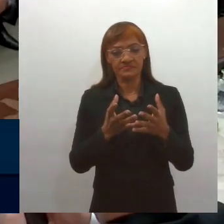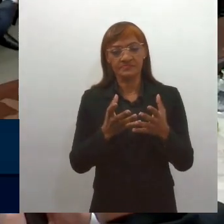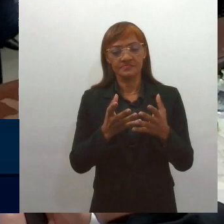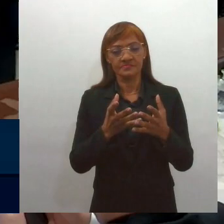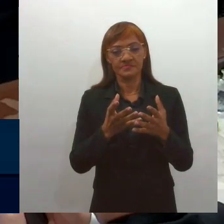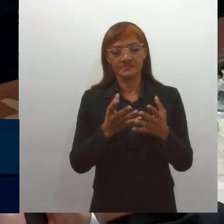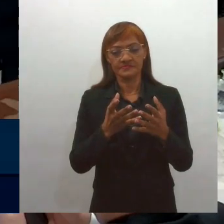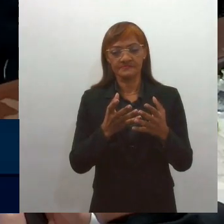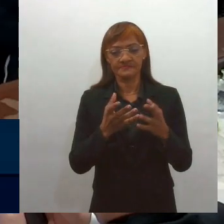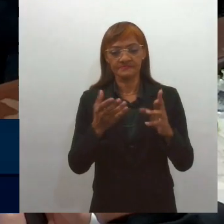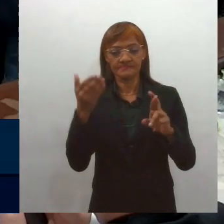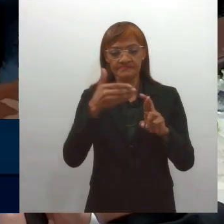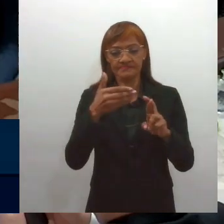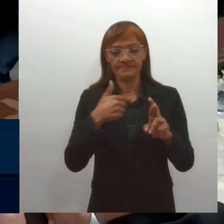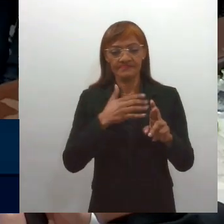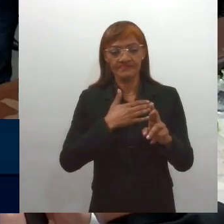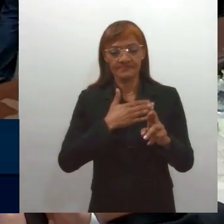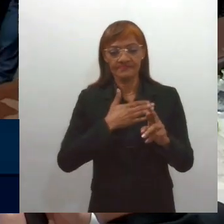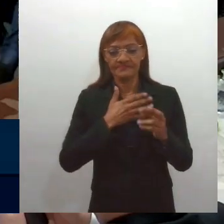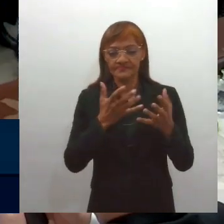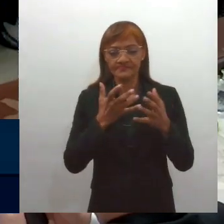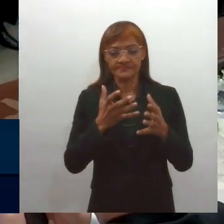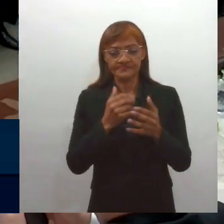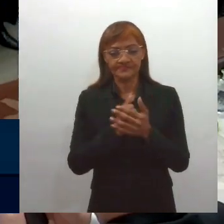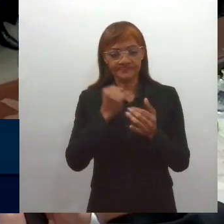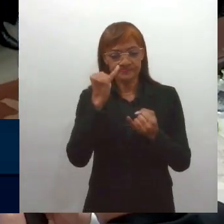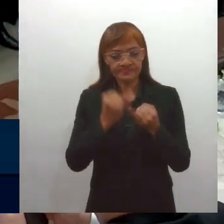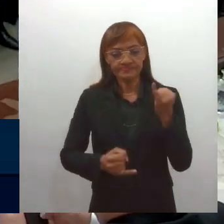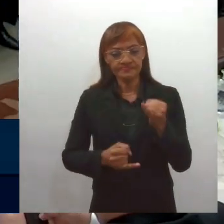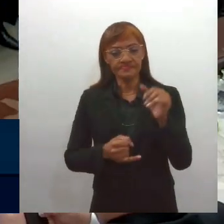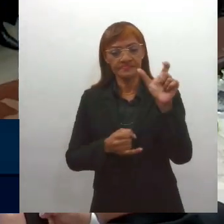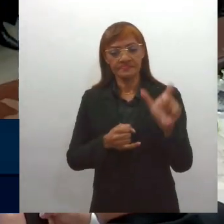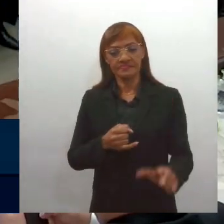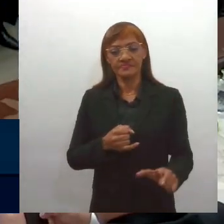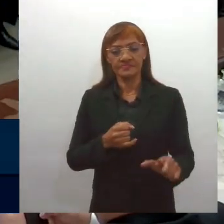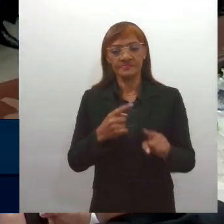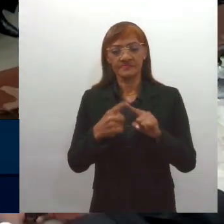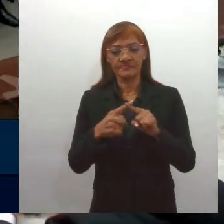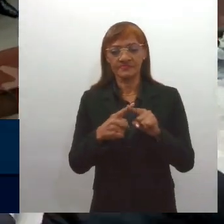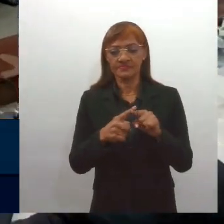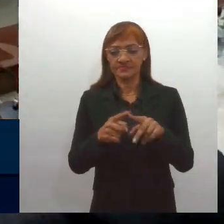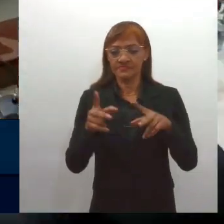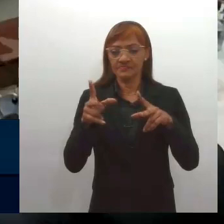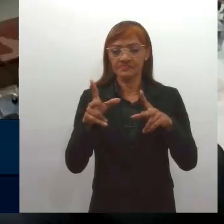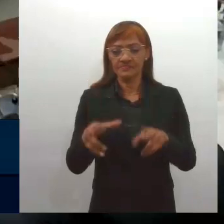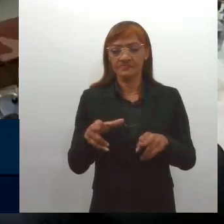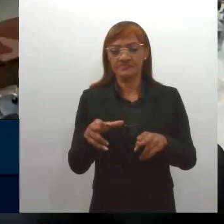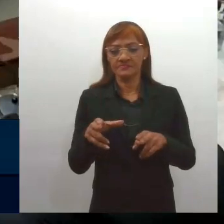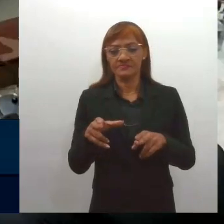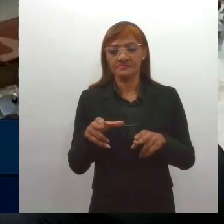menos parecido, porque igual eu me sinto muito aquém de chegar a ser.